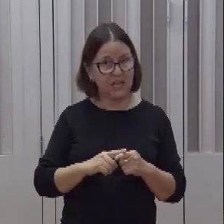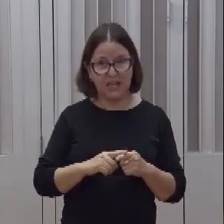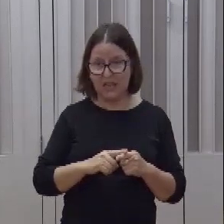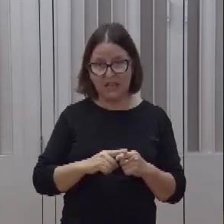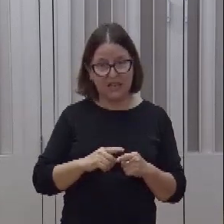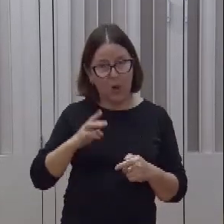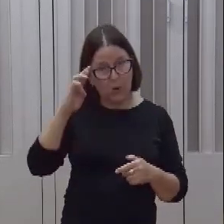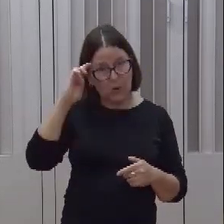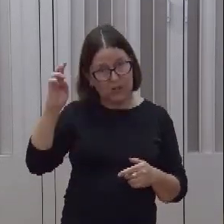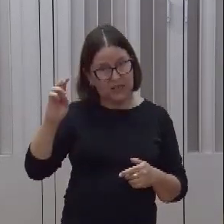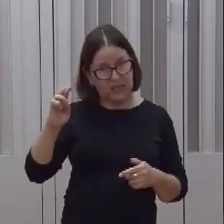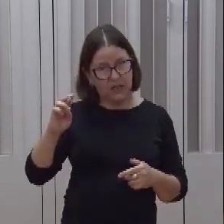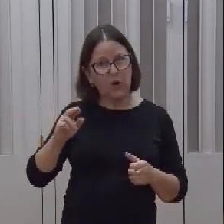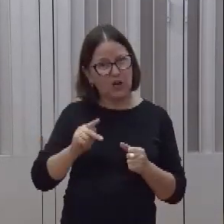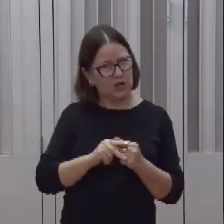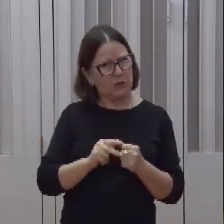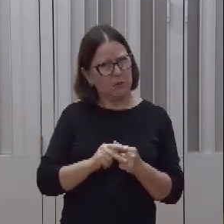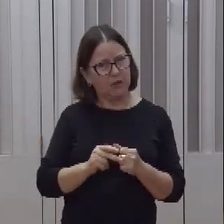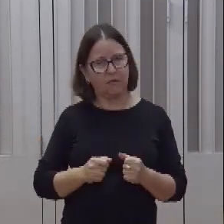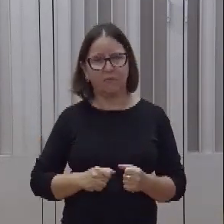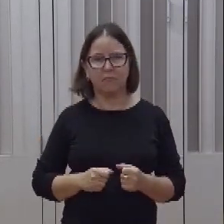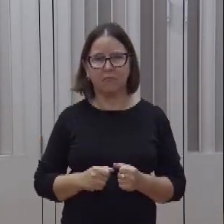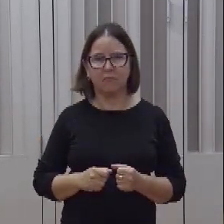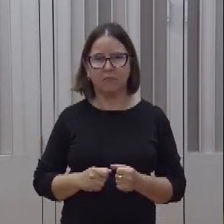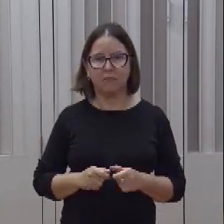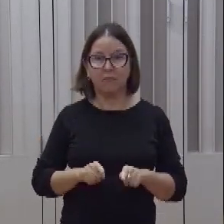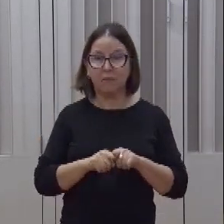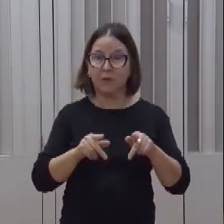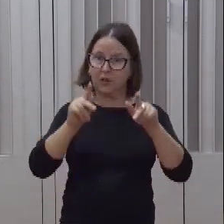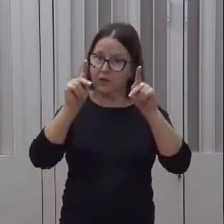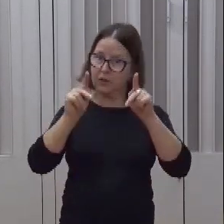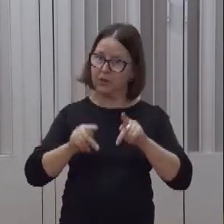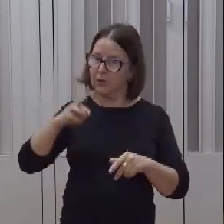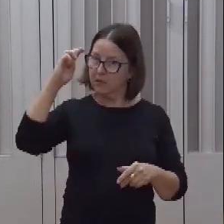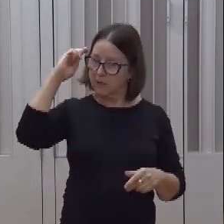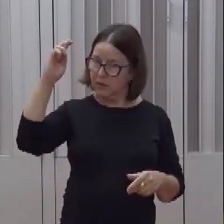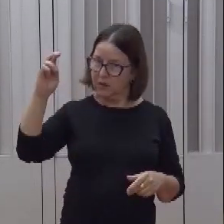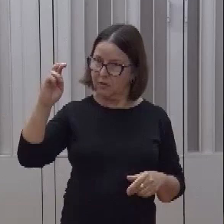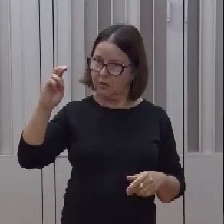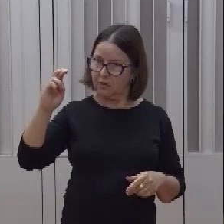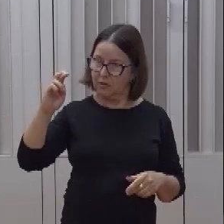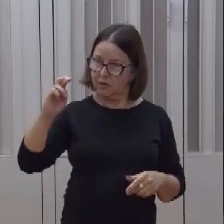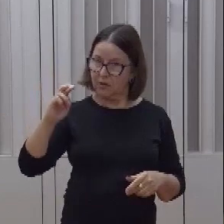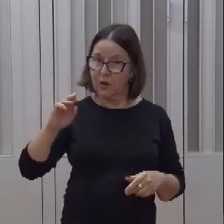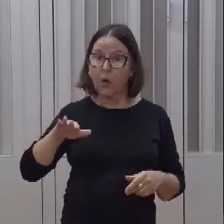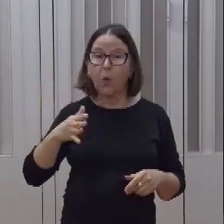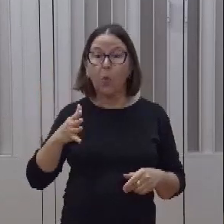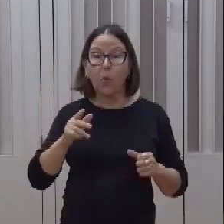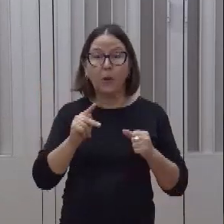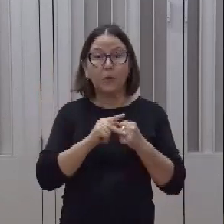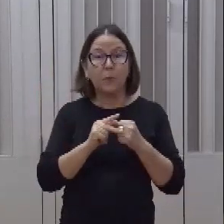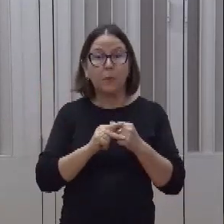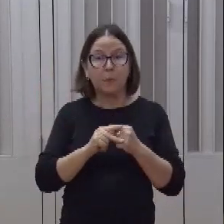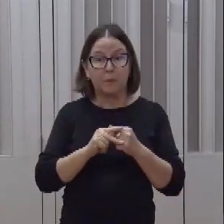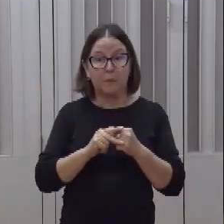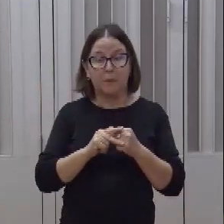Diante do Senhor, nós não temos opção. Se ele é Senhor, quando ele disse, Pedro, mata e come, o que ele tinha que